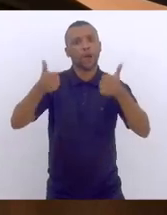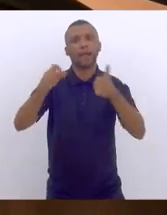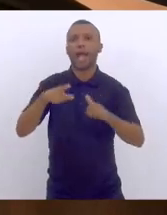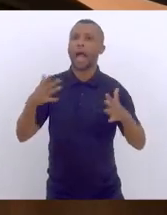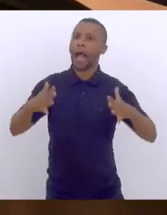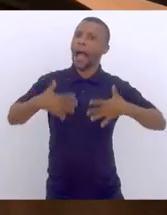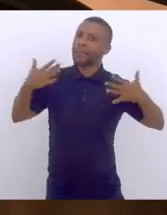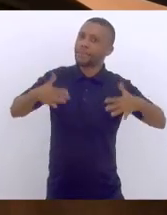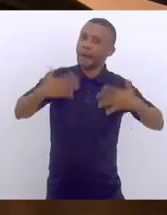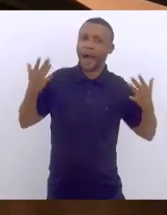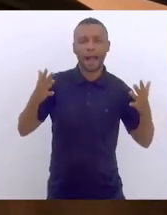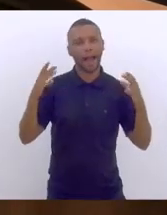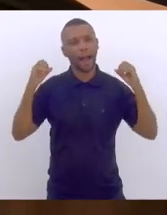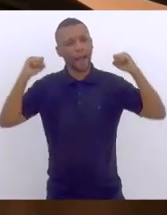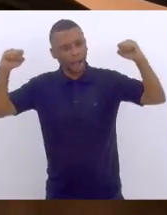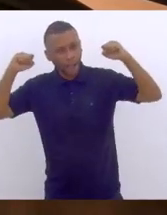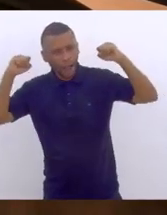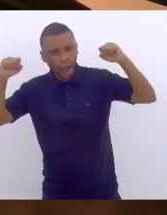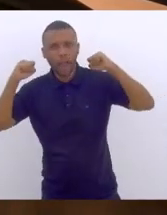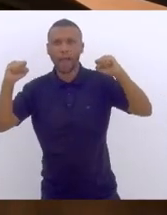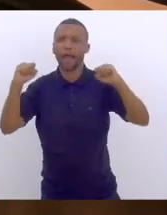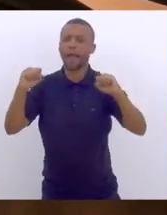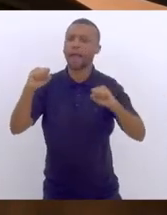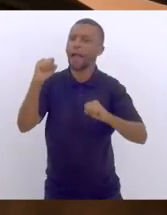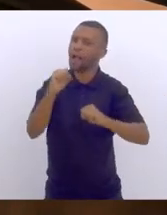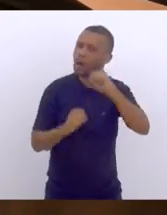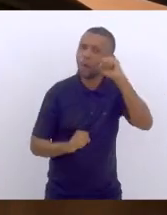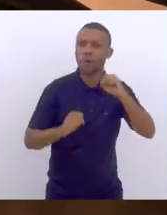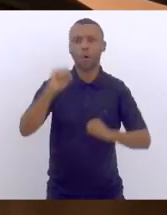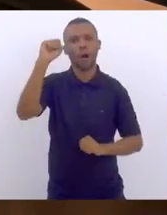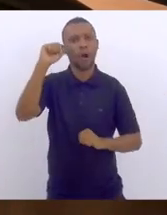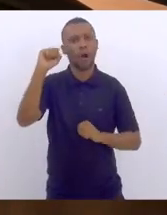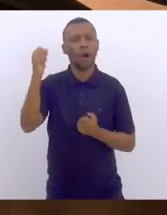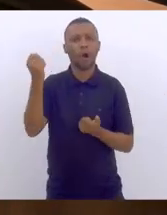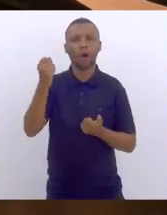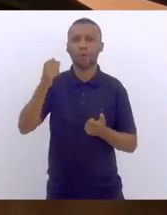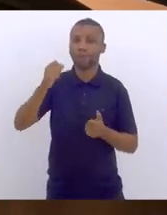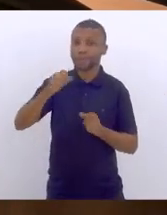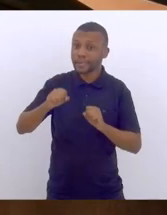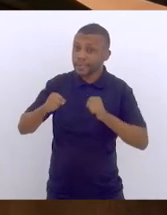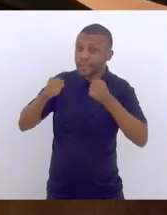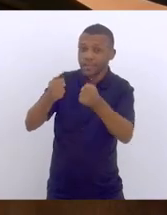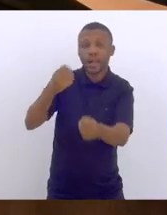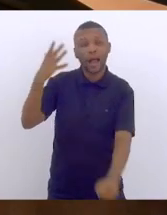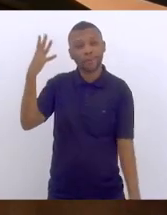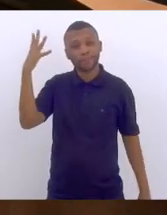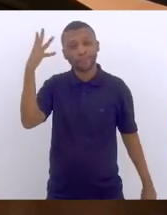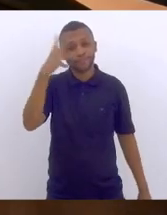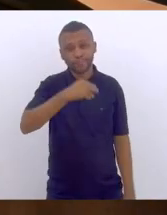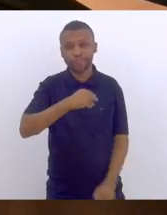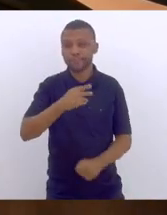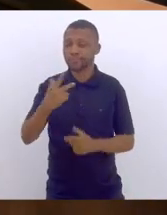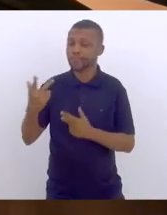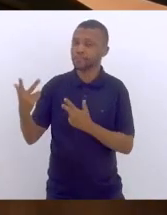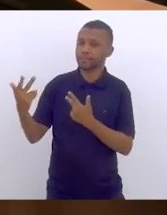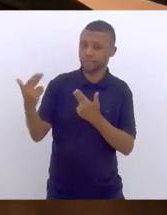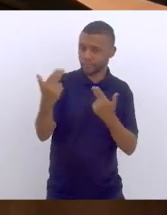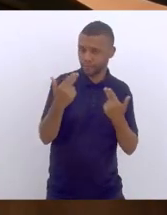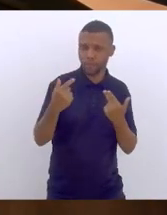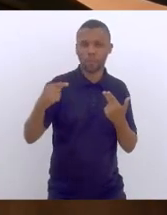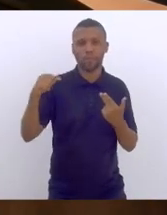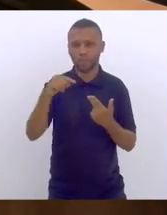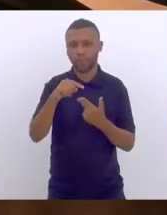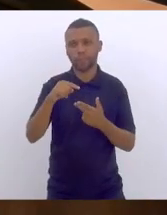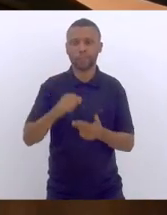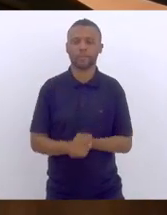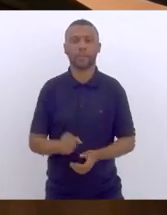animar, é alegrar, é torcer, é vibrar e garantir a lindeza, a boniteza, como diria Paulo Freire, desse espetáculo.